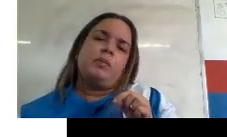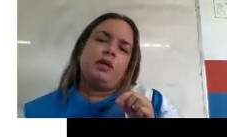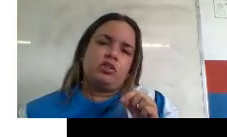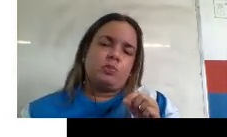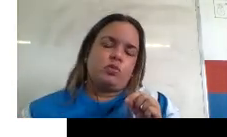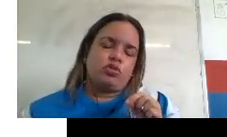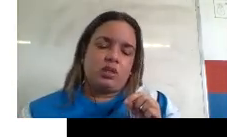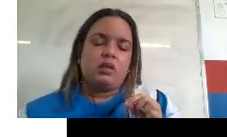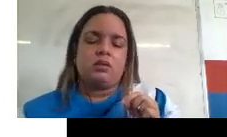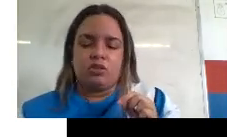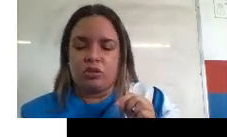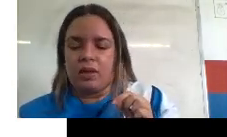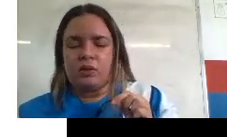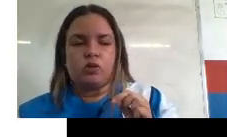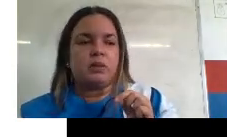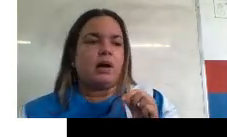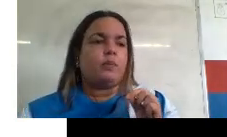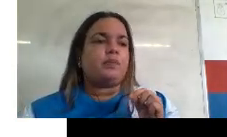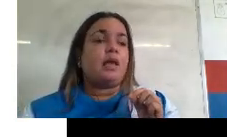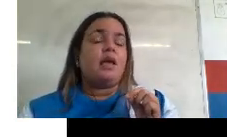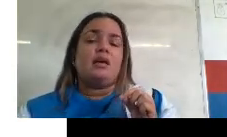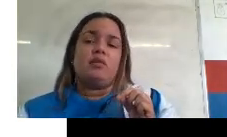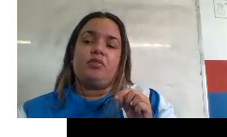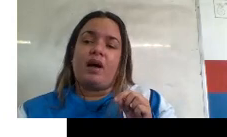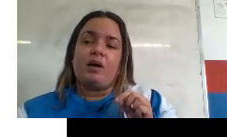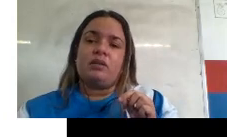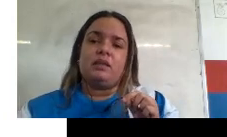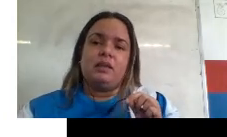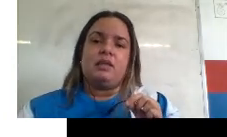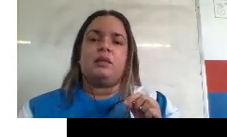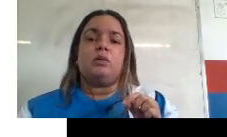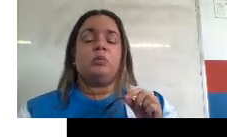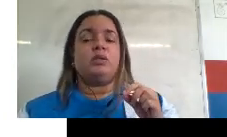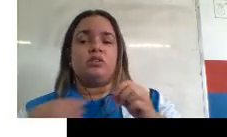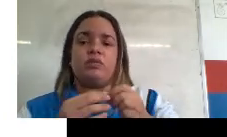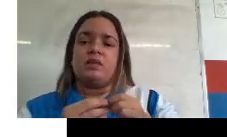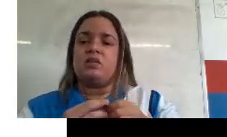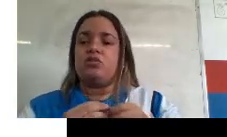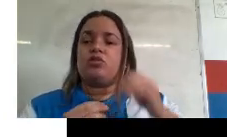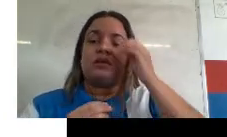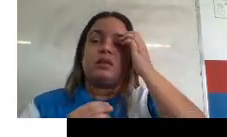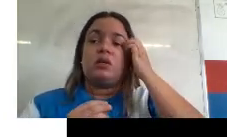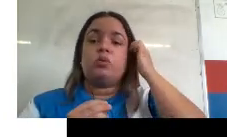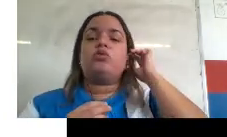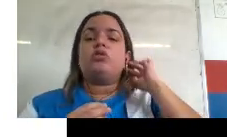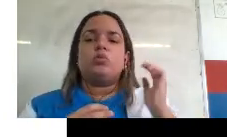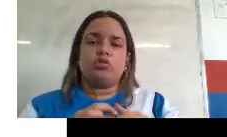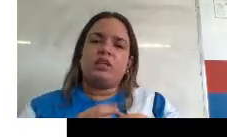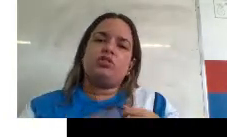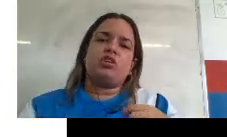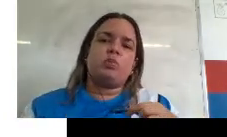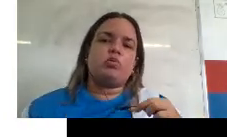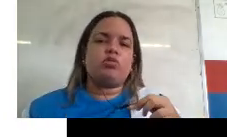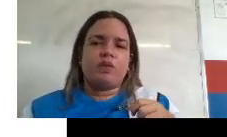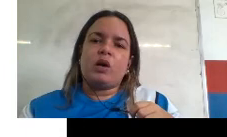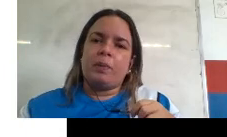de enfermeiros, as pessoas que estão lá no hospital. Falta de, muitas vezes, os